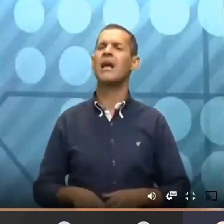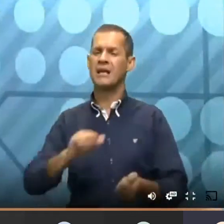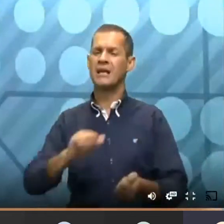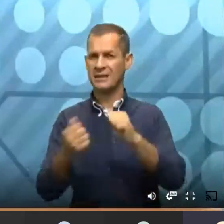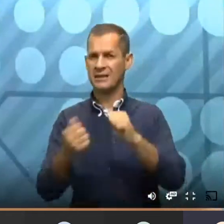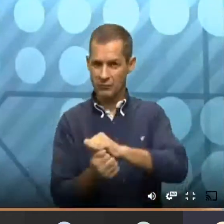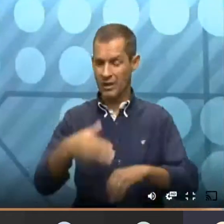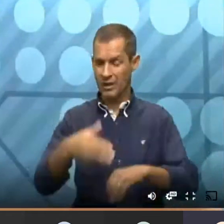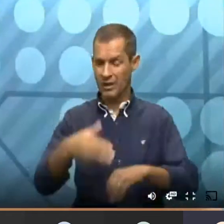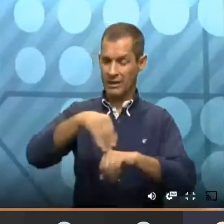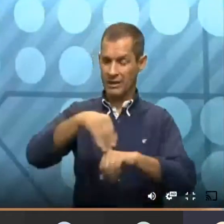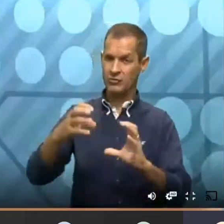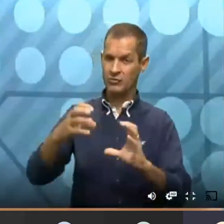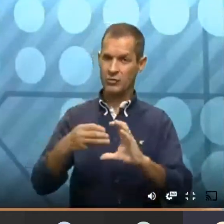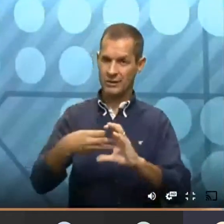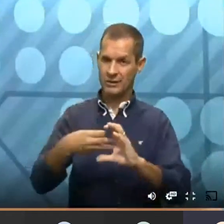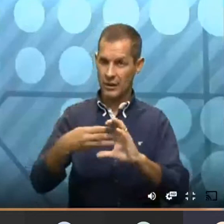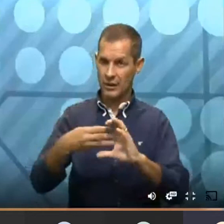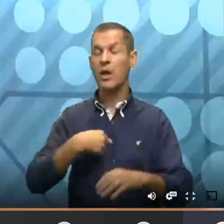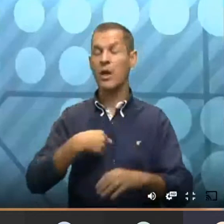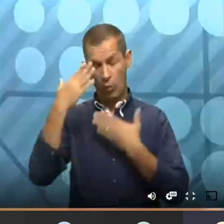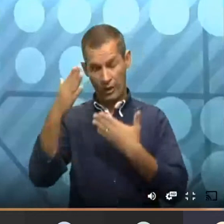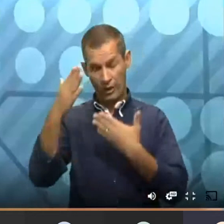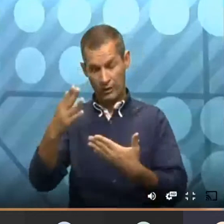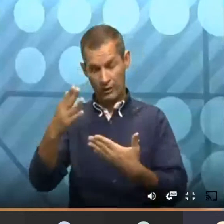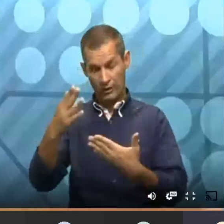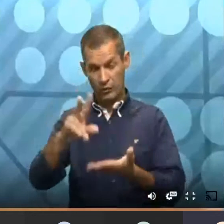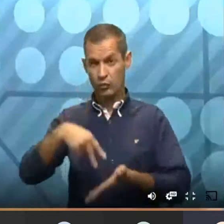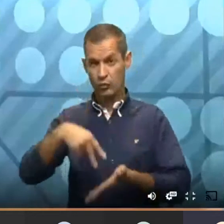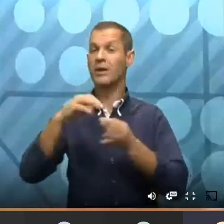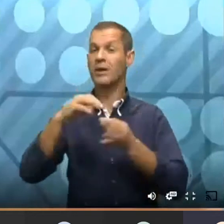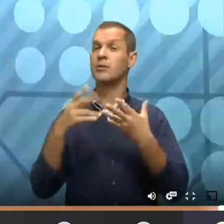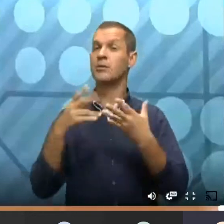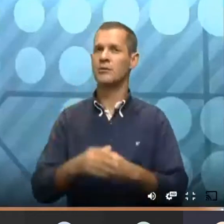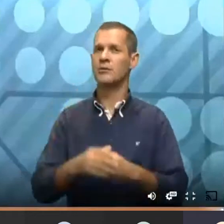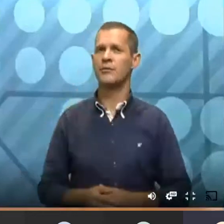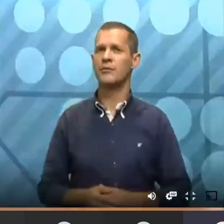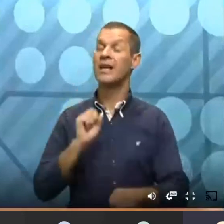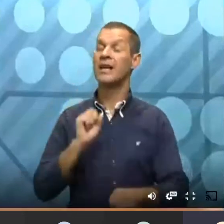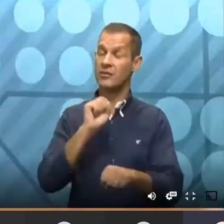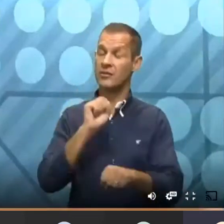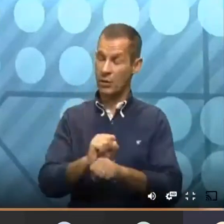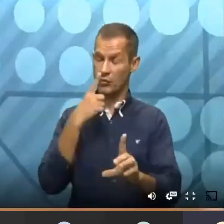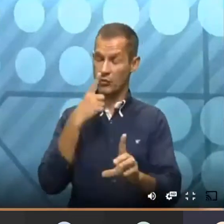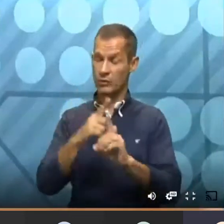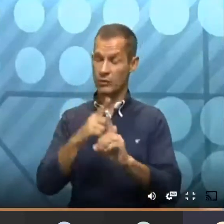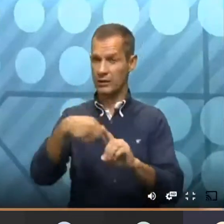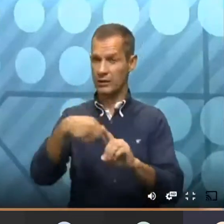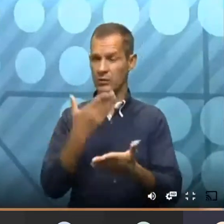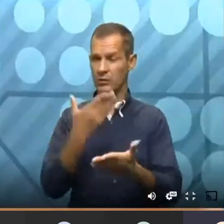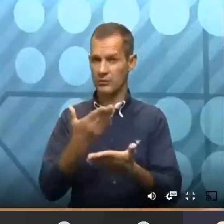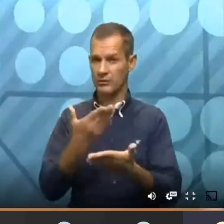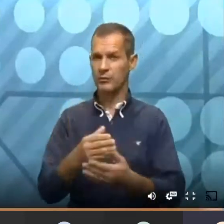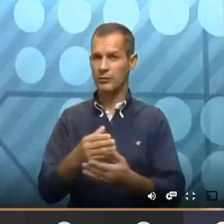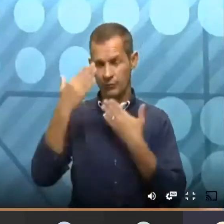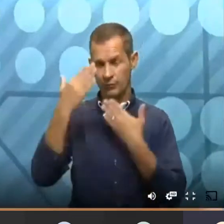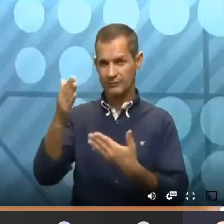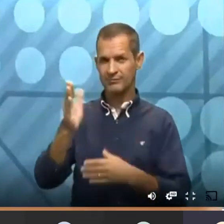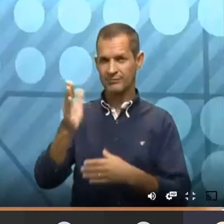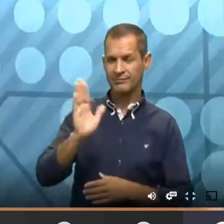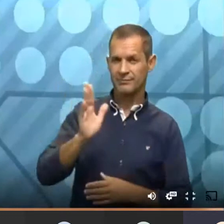de adaptações e lesões celulares. Eu agradeço a companhia e espero vê-los na próxima aula.